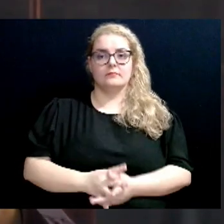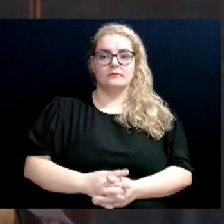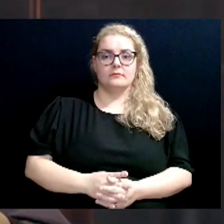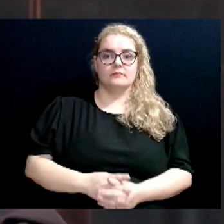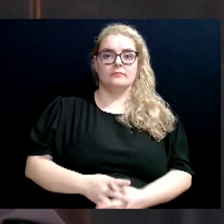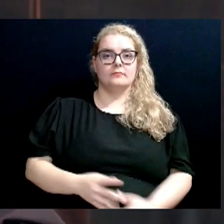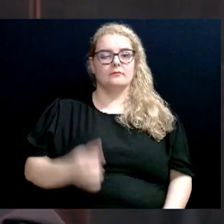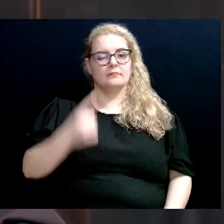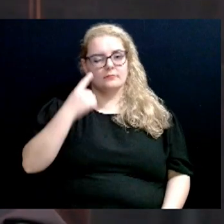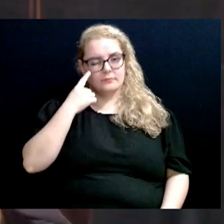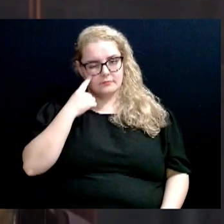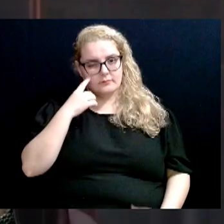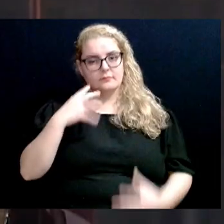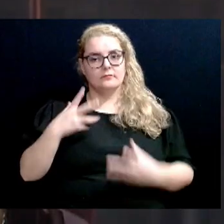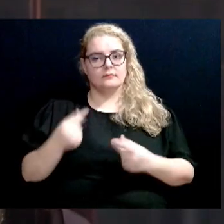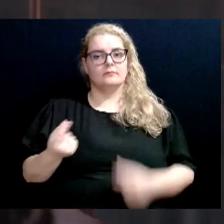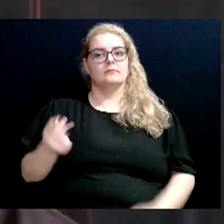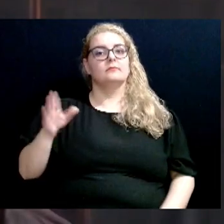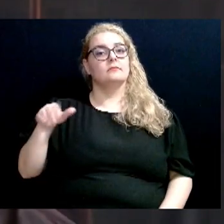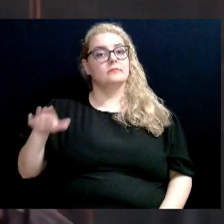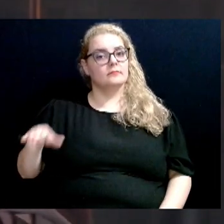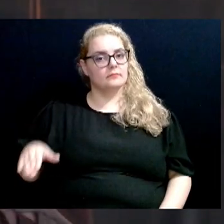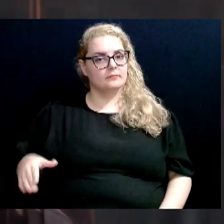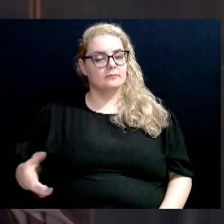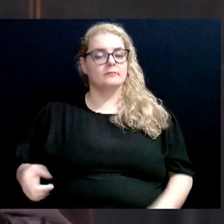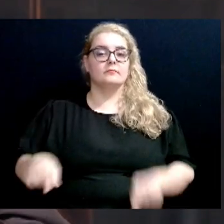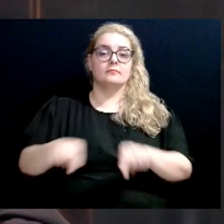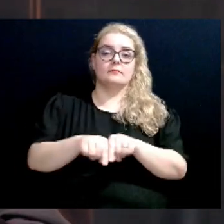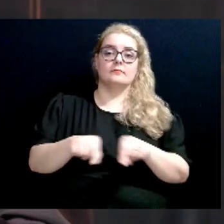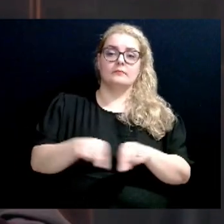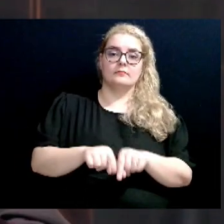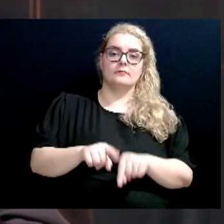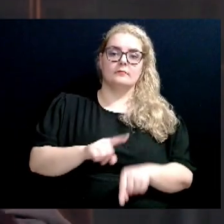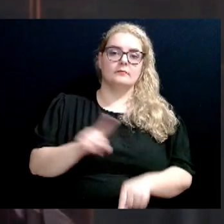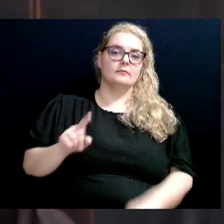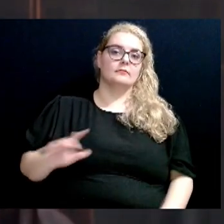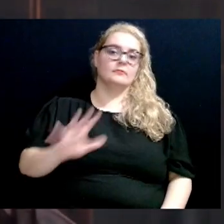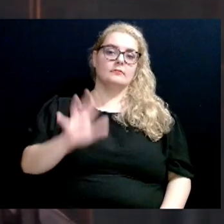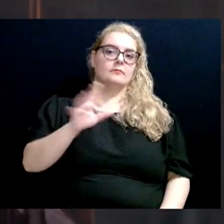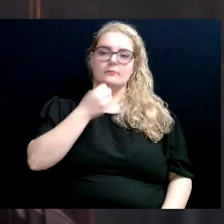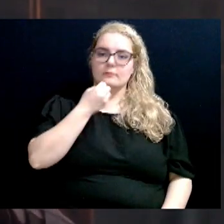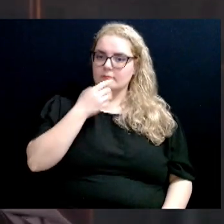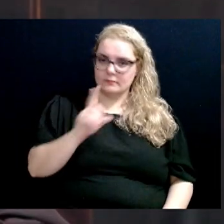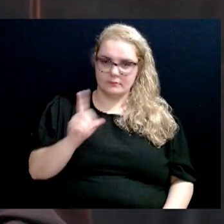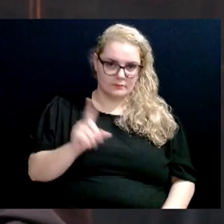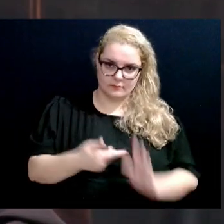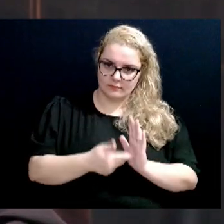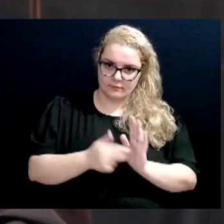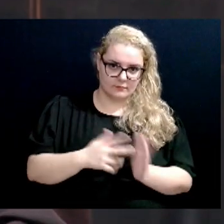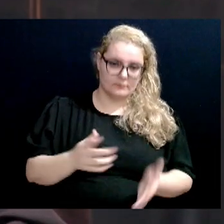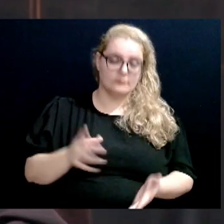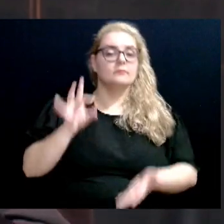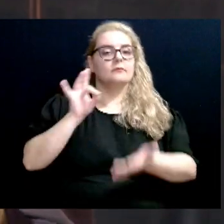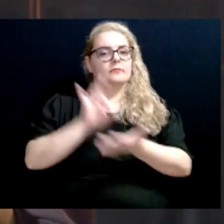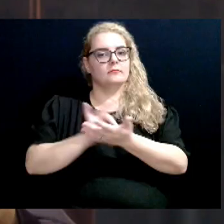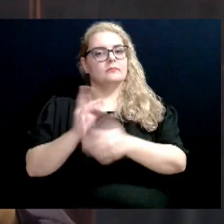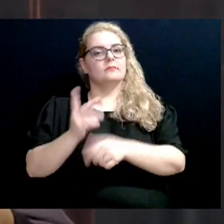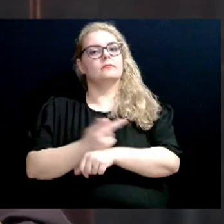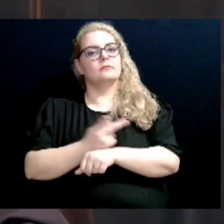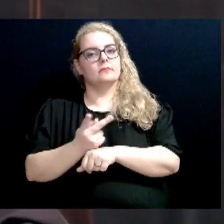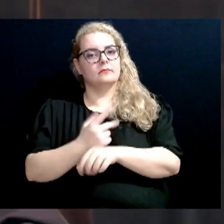é muito barato, mas também não é porque é caro que é bom. Uhum. Então, realmente busca essa lista, não é,